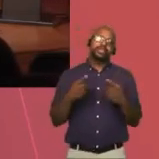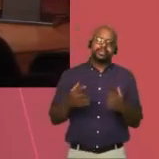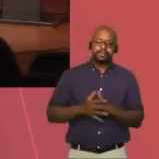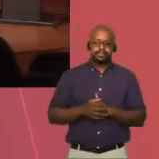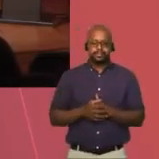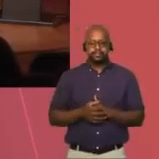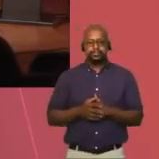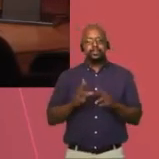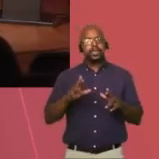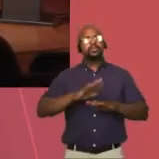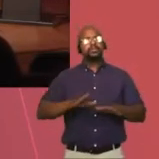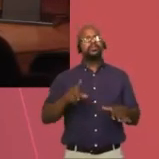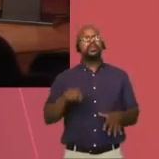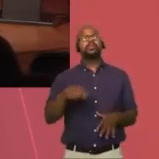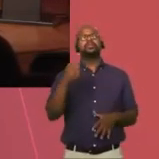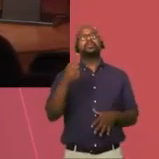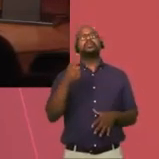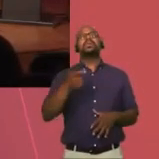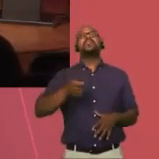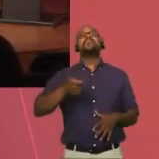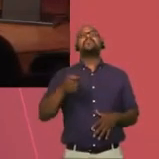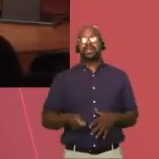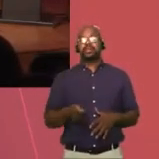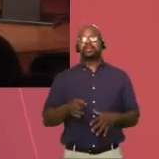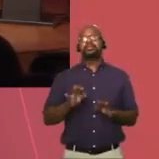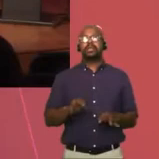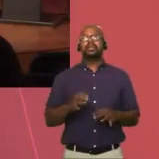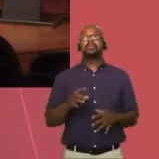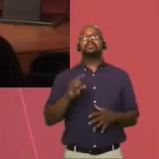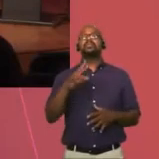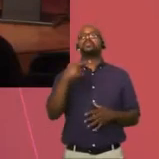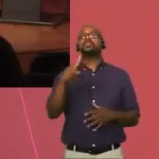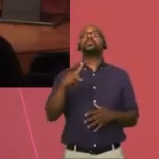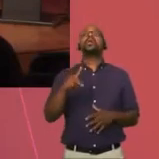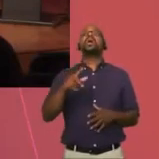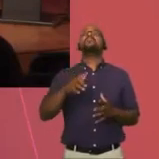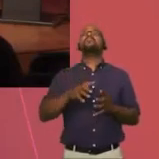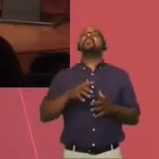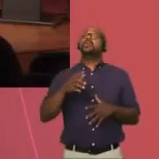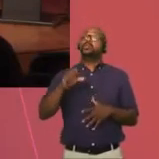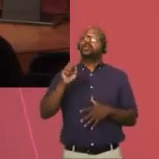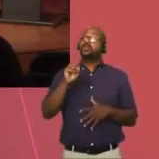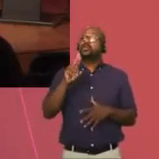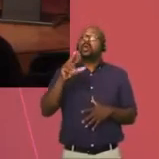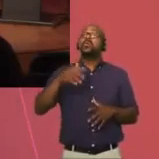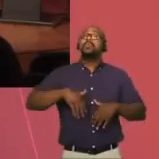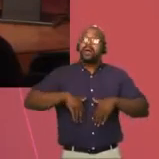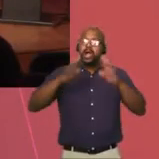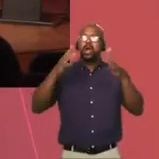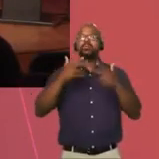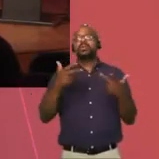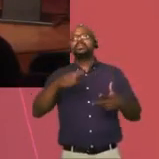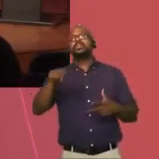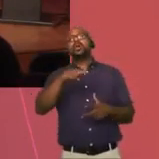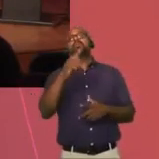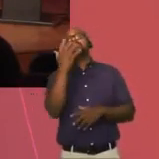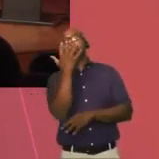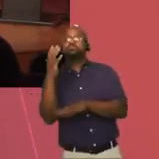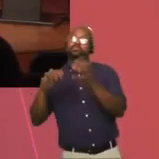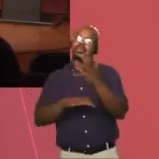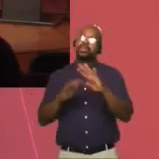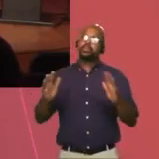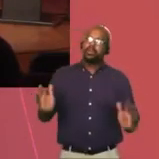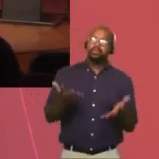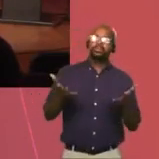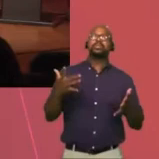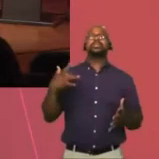eu acho que foi na verdade uma afirmação era sua maior por questões ambientais e econômicas como estratégia